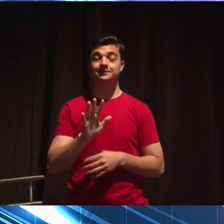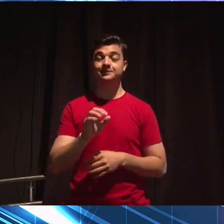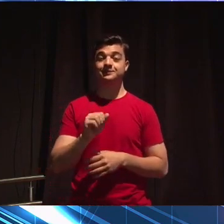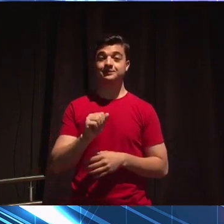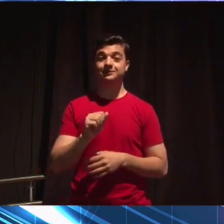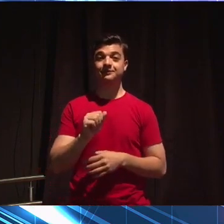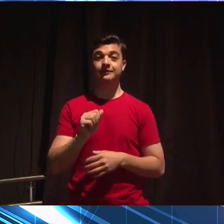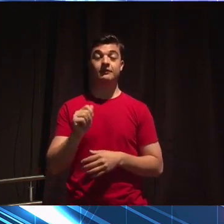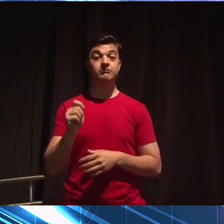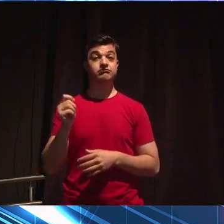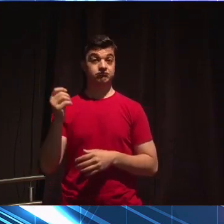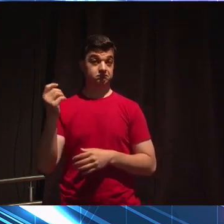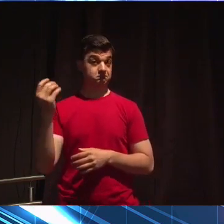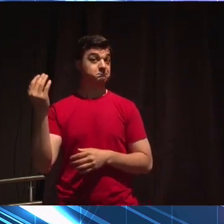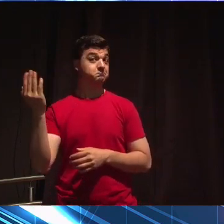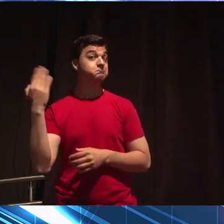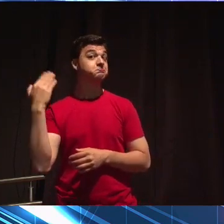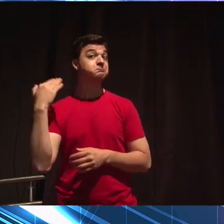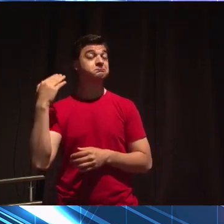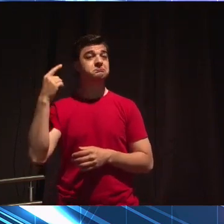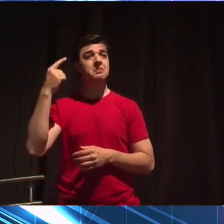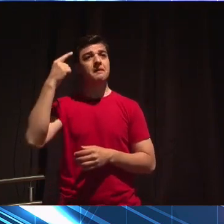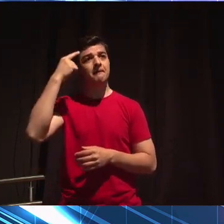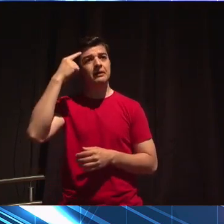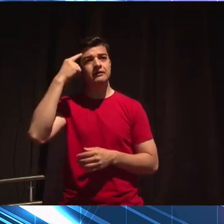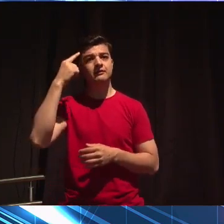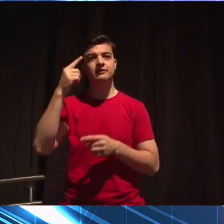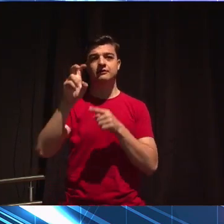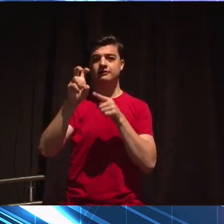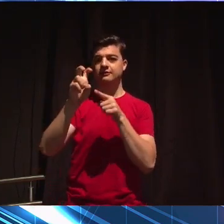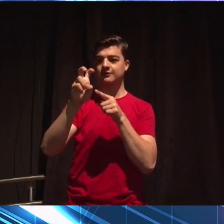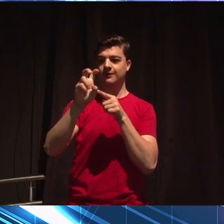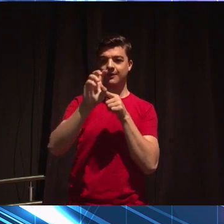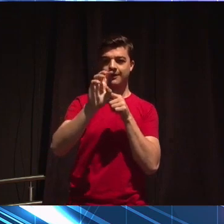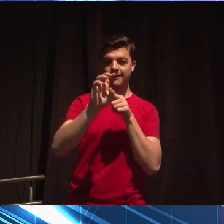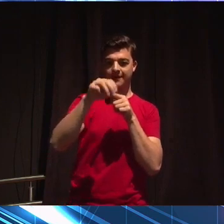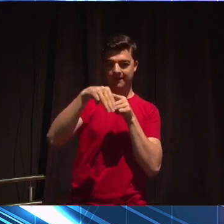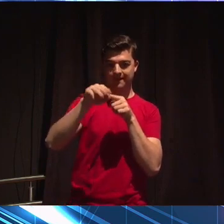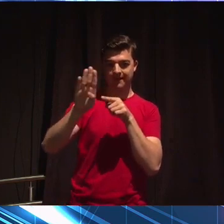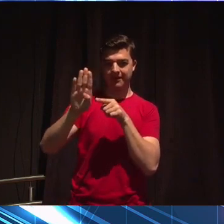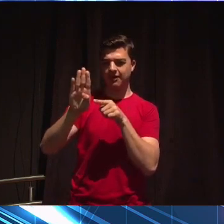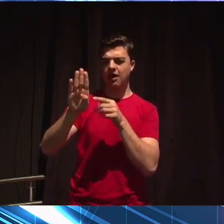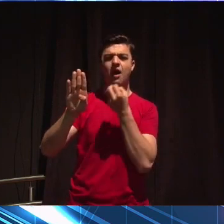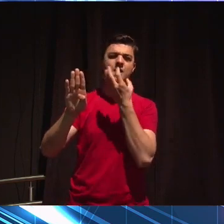era razoável, porque ninguém precisava de 5 megabytes.